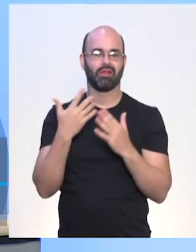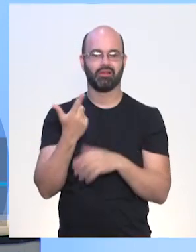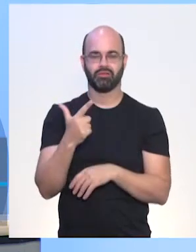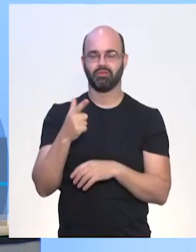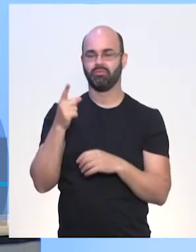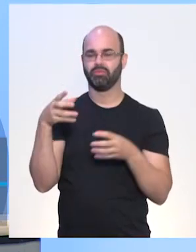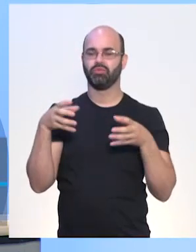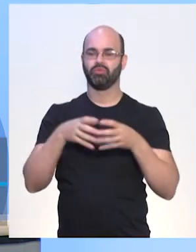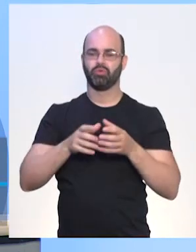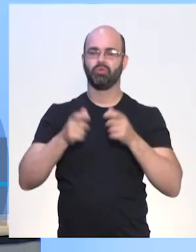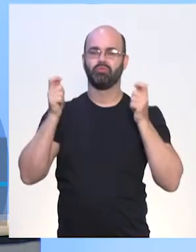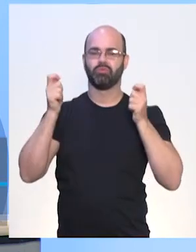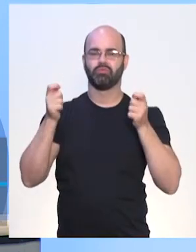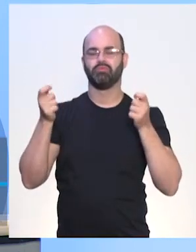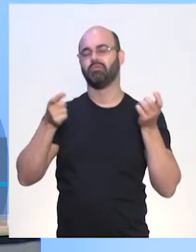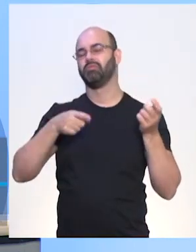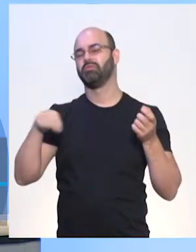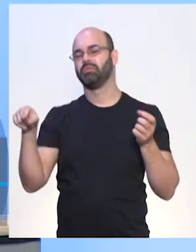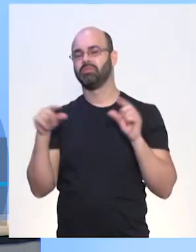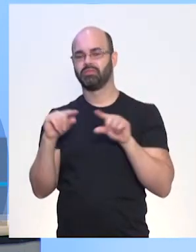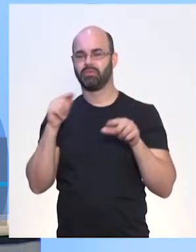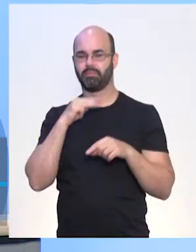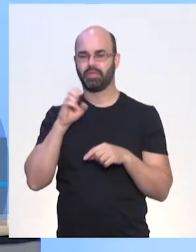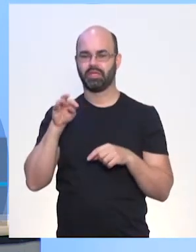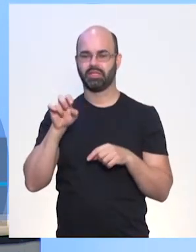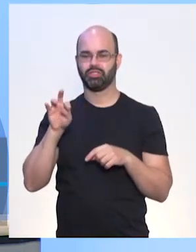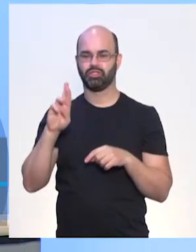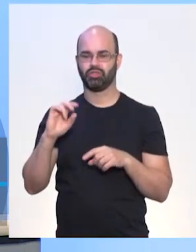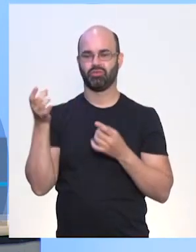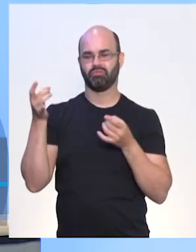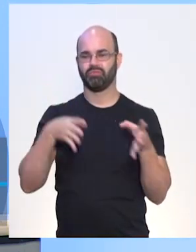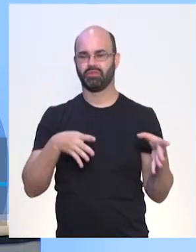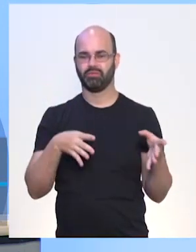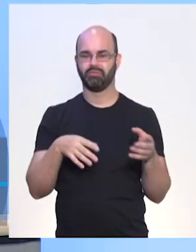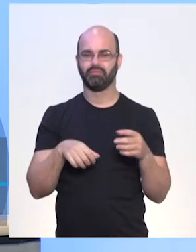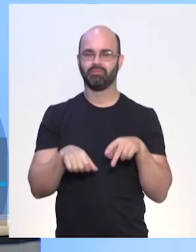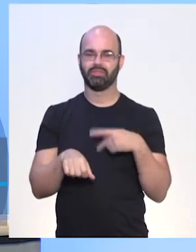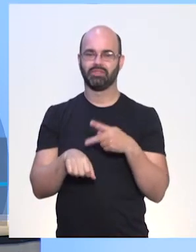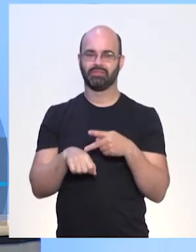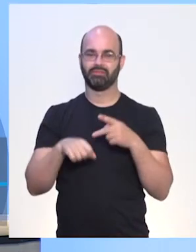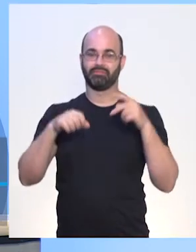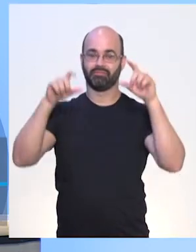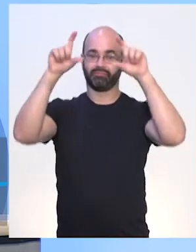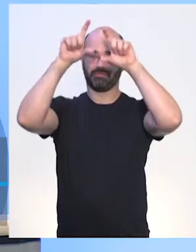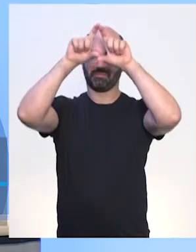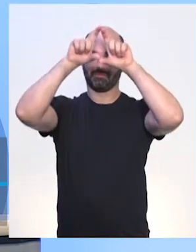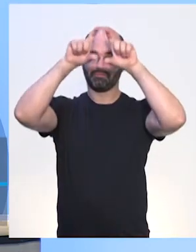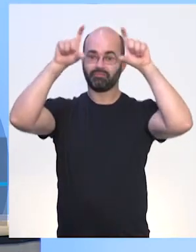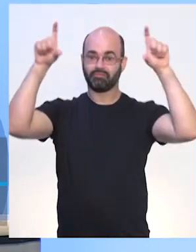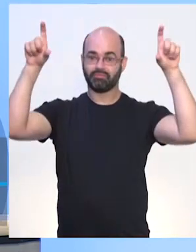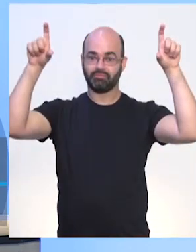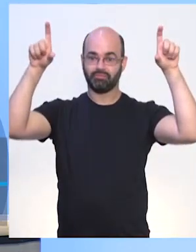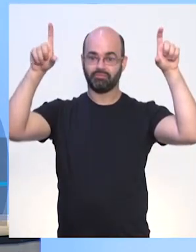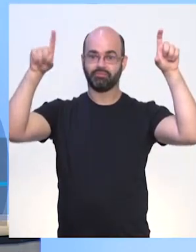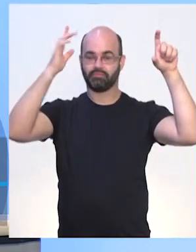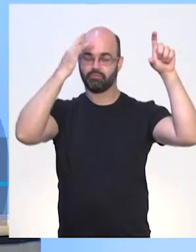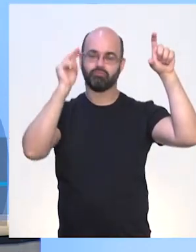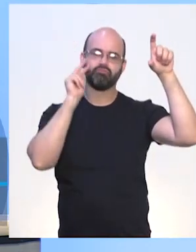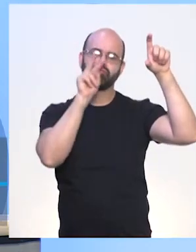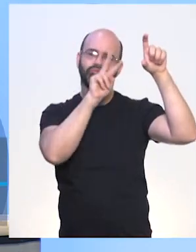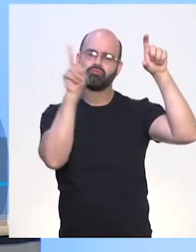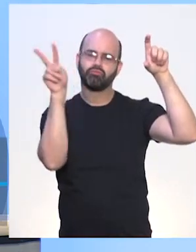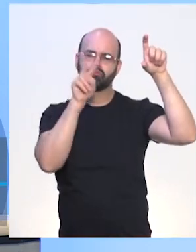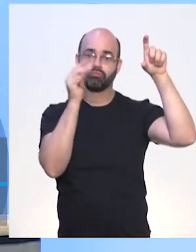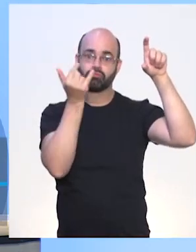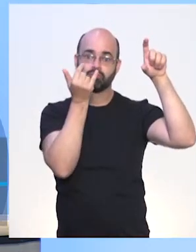protestos da população EA renúncia do primeiro-ministro do país né então isso é o que vai chamar minha atenção